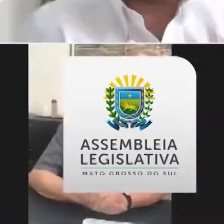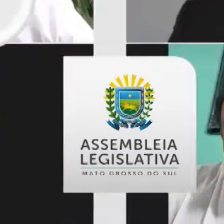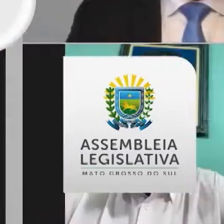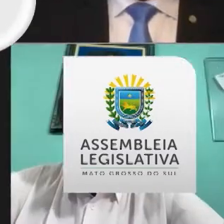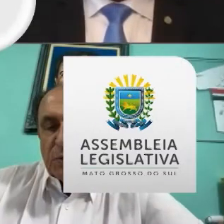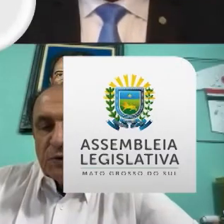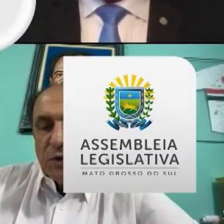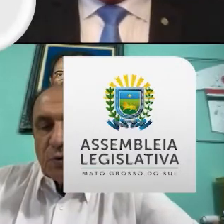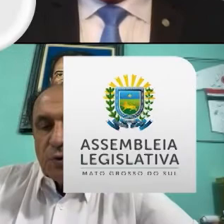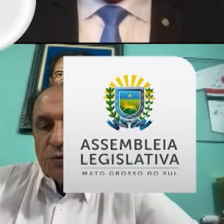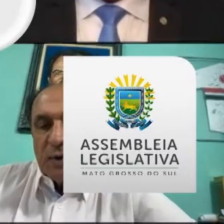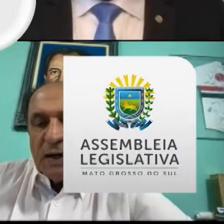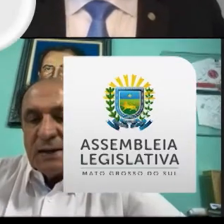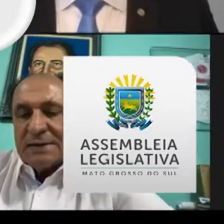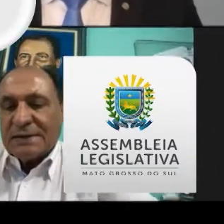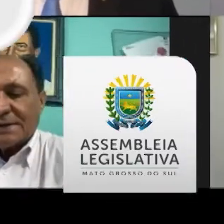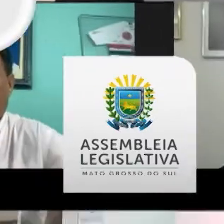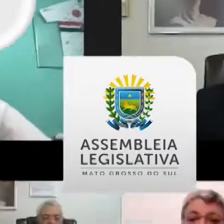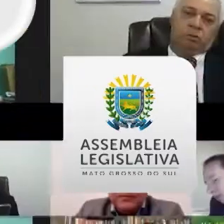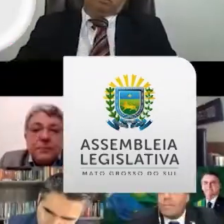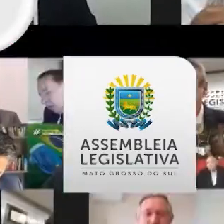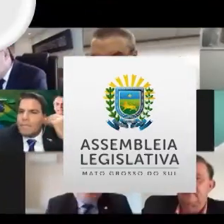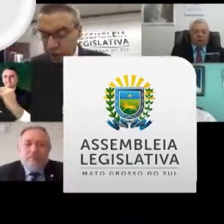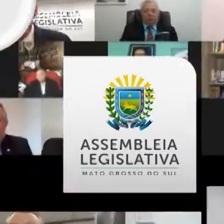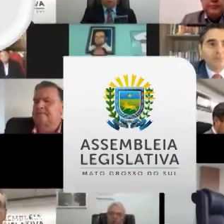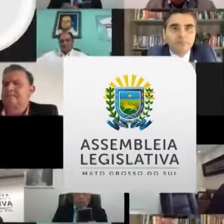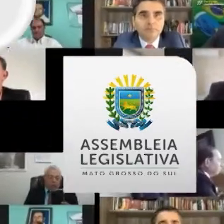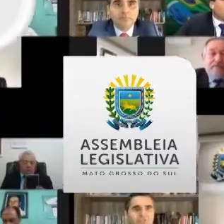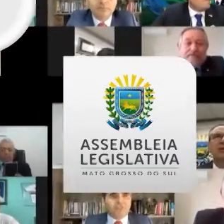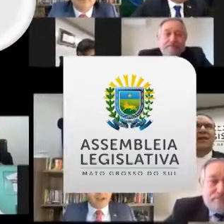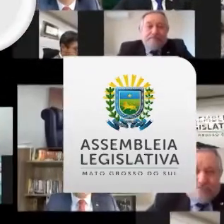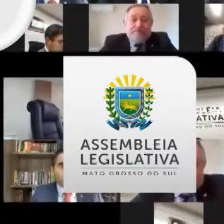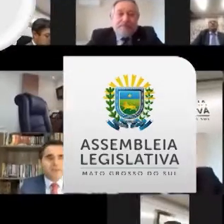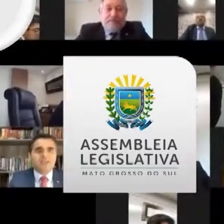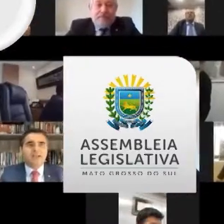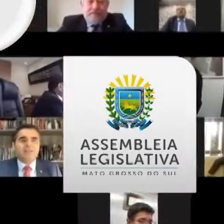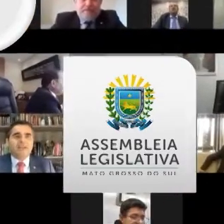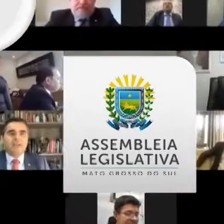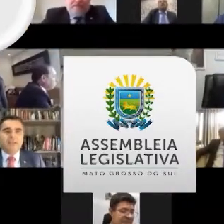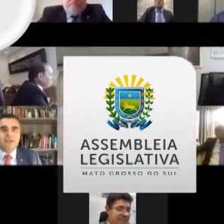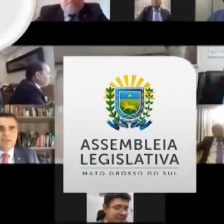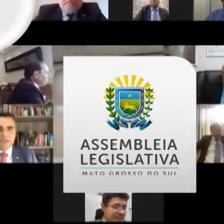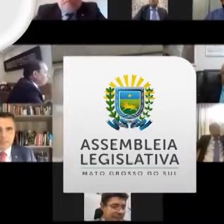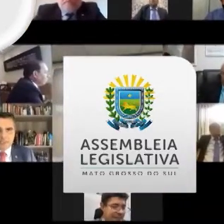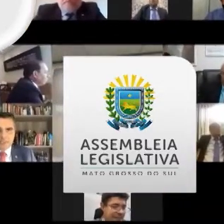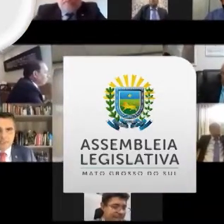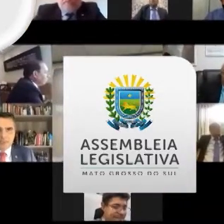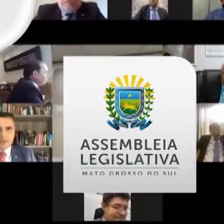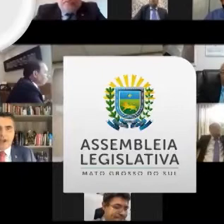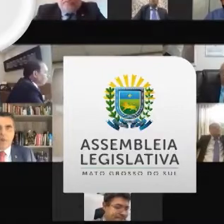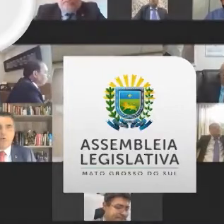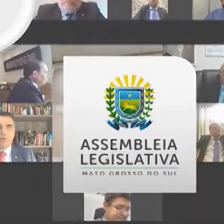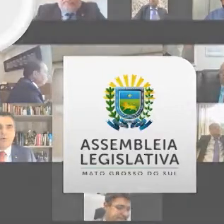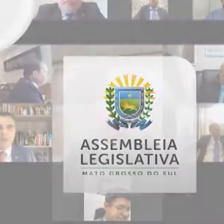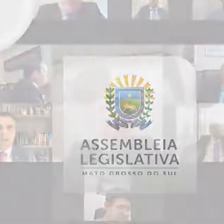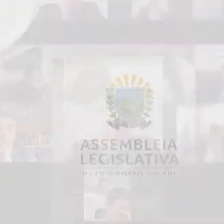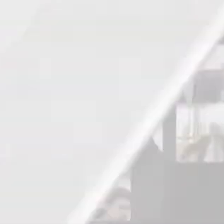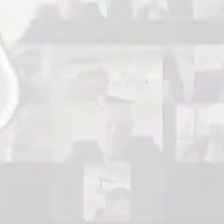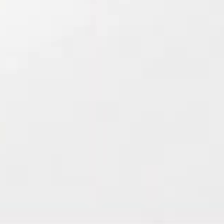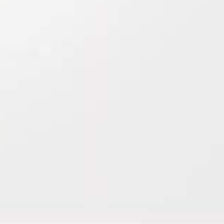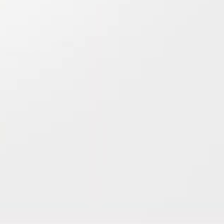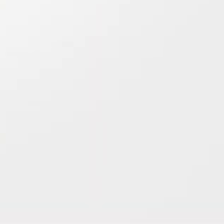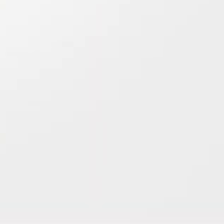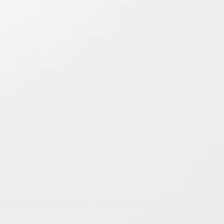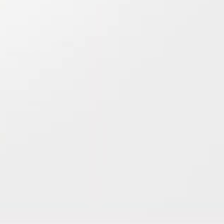E as sessões, realizadas por videoconferência, são transmitidas ao vivo. O trabalho continua,